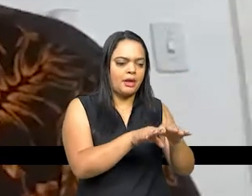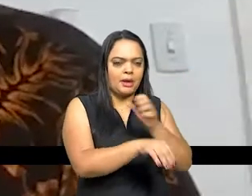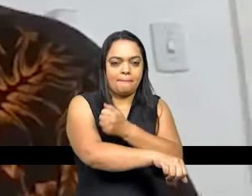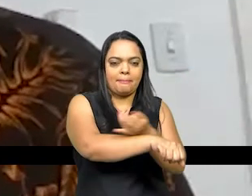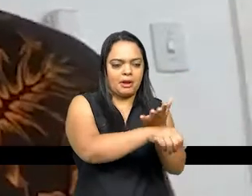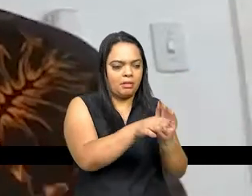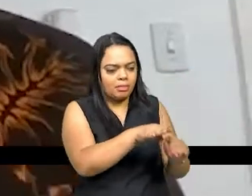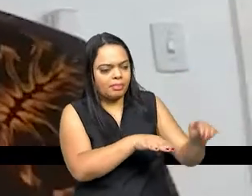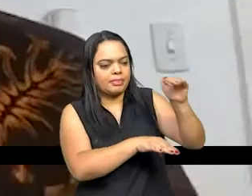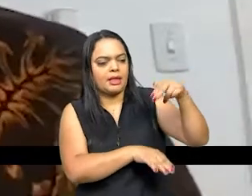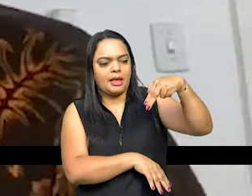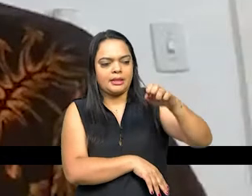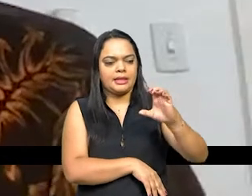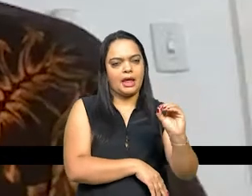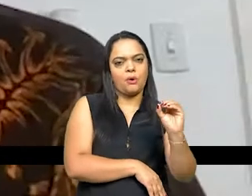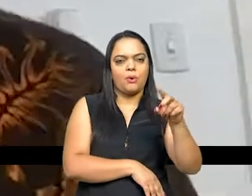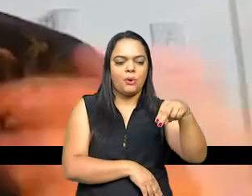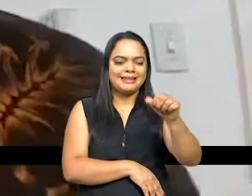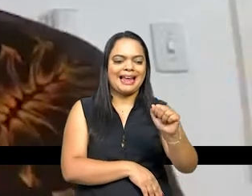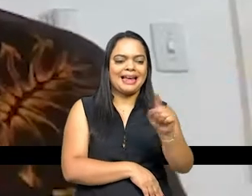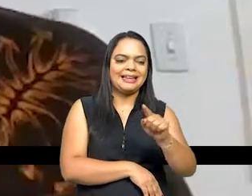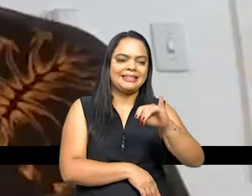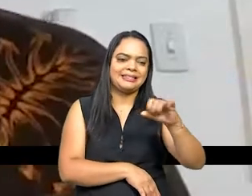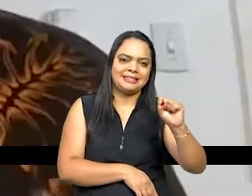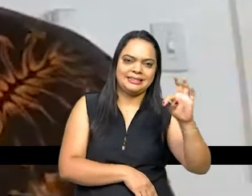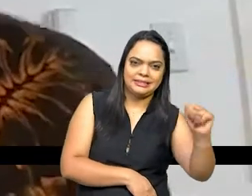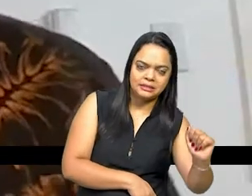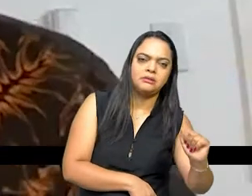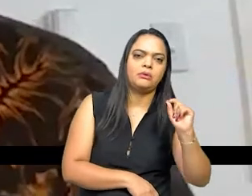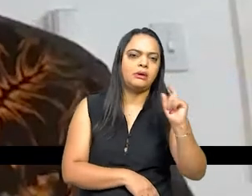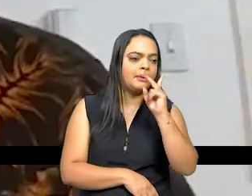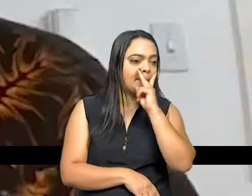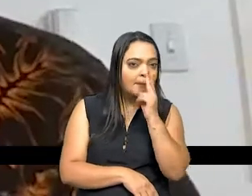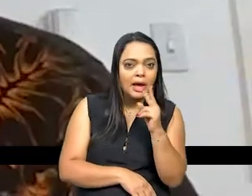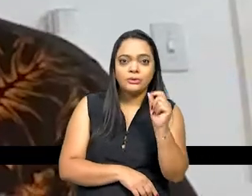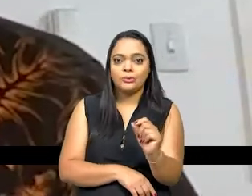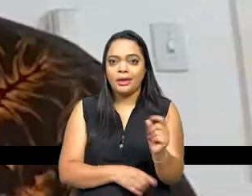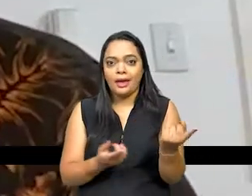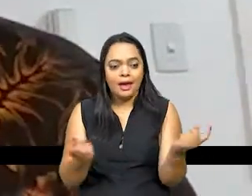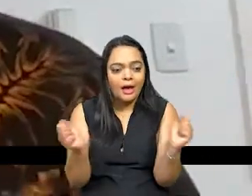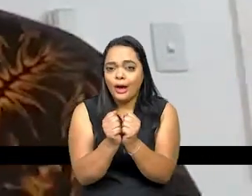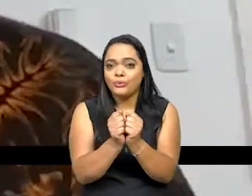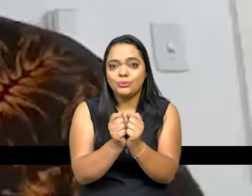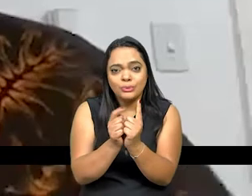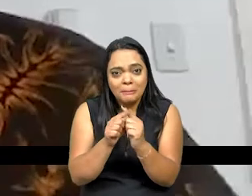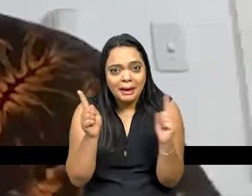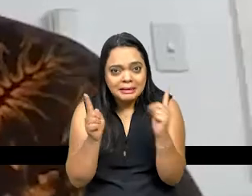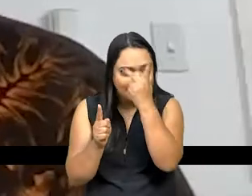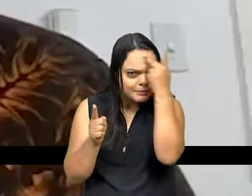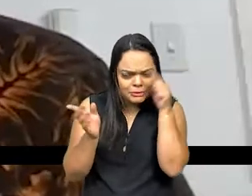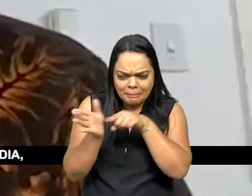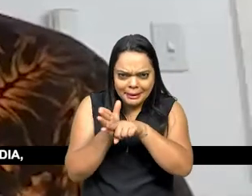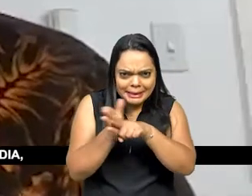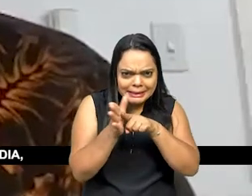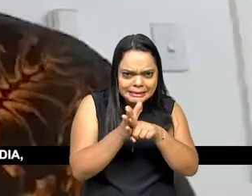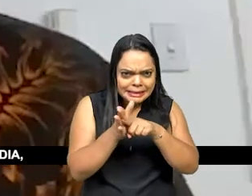grupos neonazistas, quando essa discussão elas estão coladas, elas não são separadas. Só que os intelectuais, os pesquisadores e a galera da